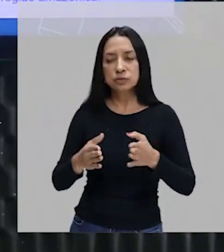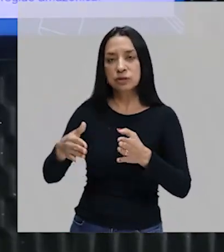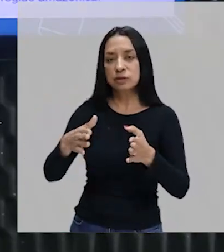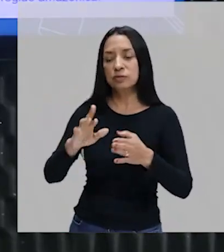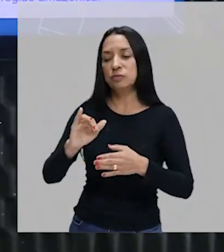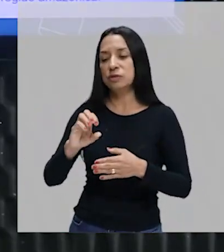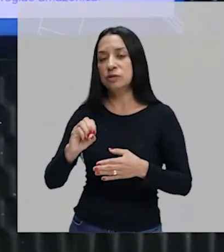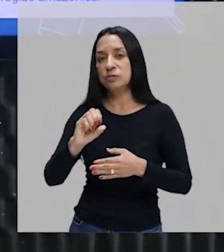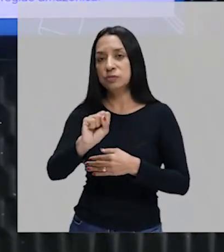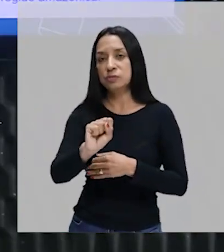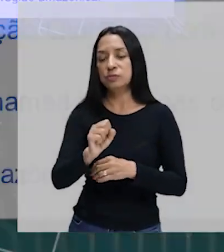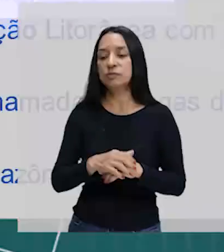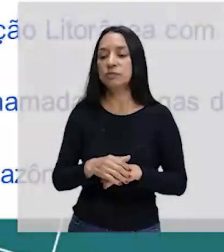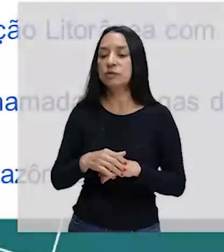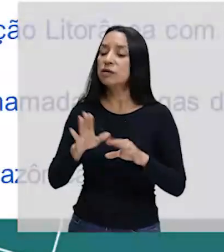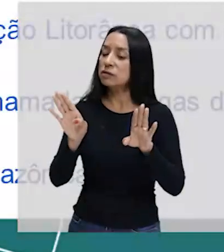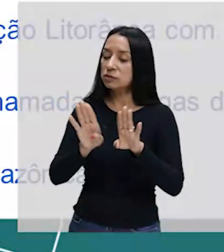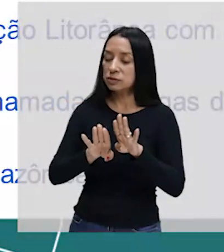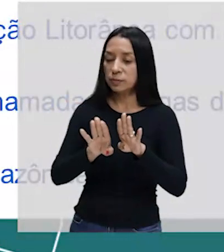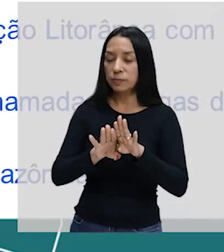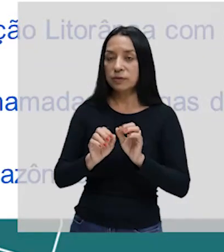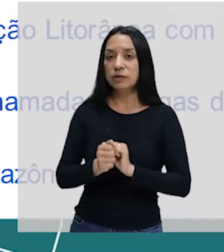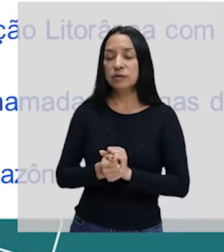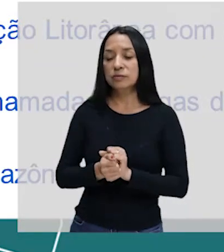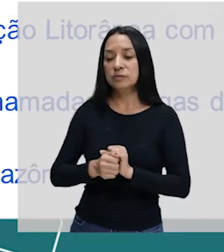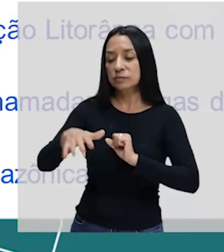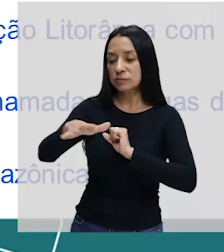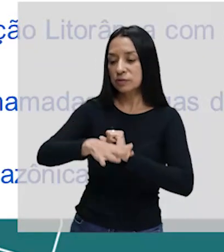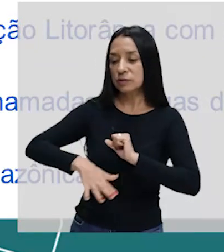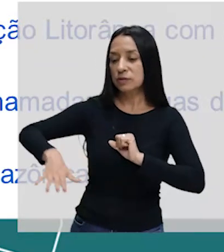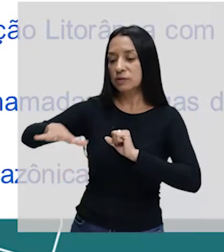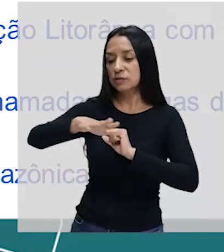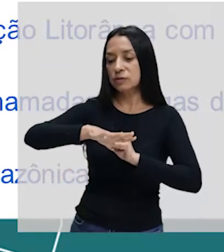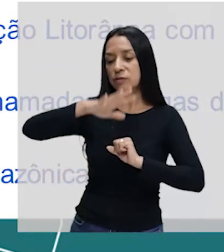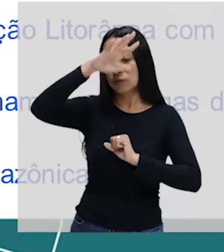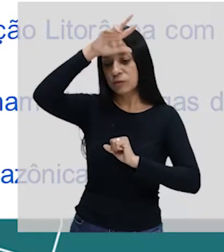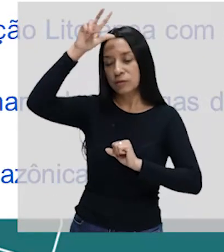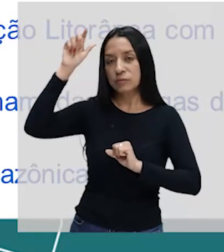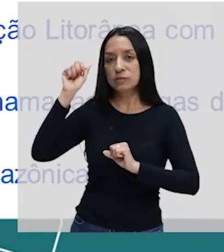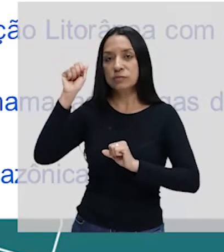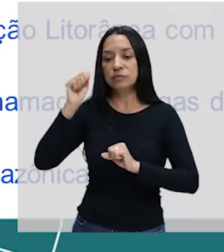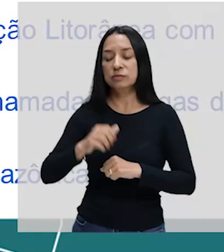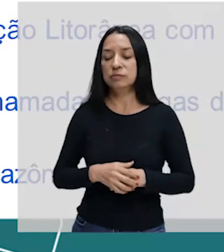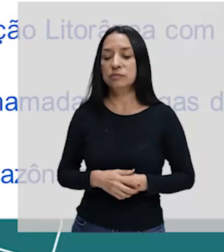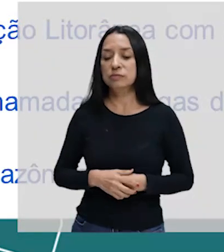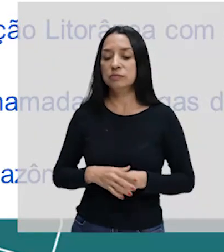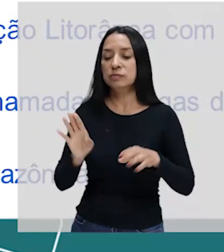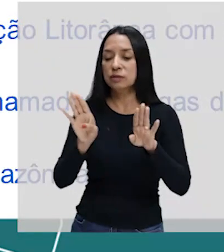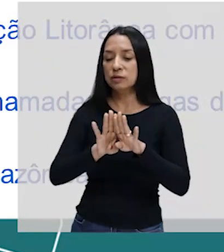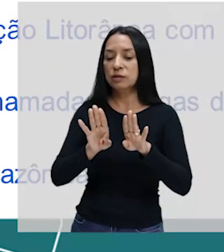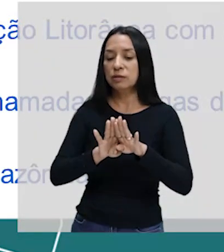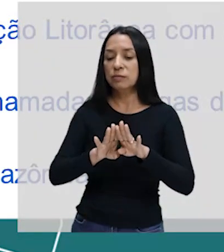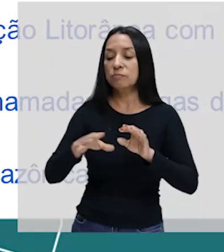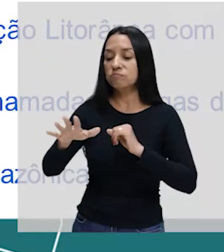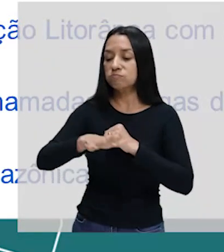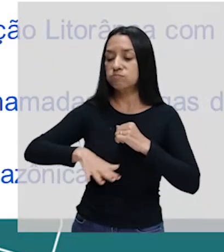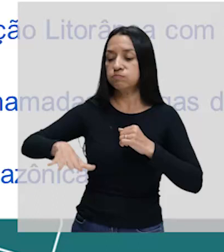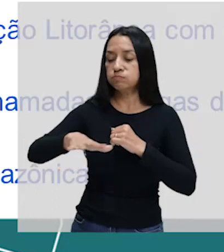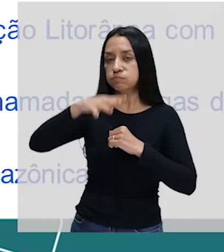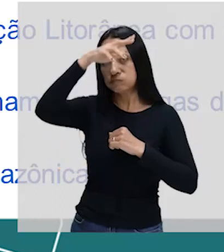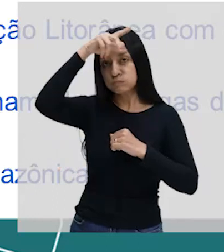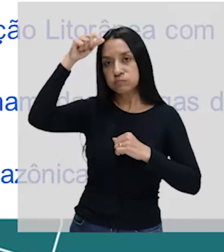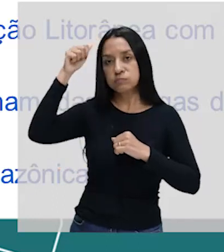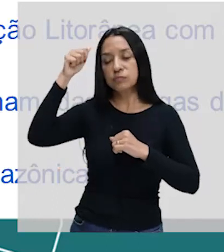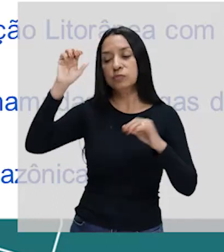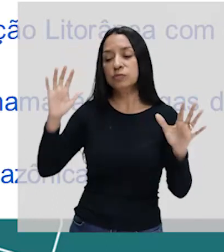rio Pindaré, e até mesmo na região amazônica. Até mesmo na região amazônica. Então,